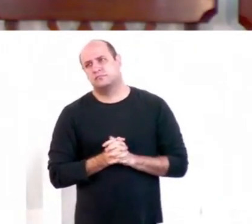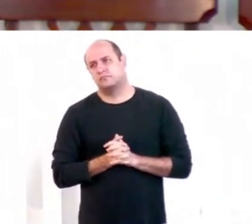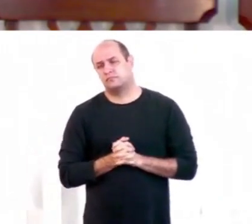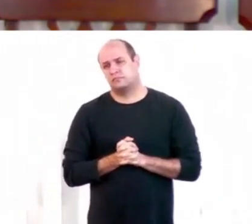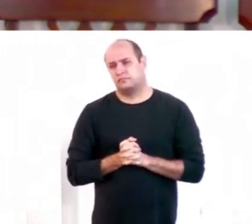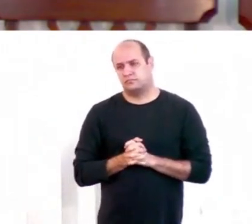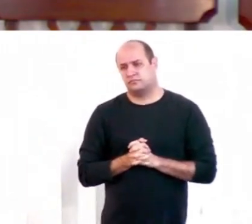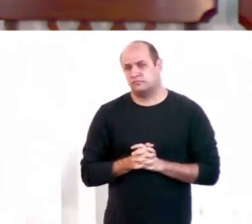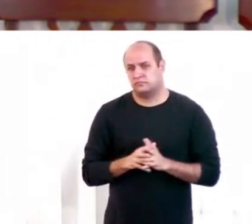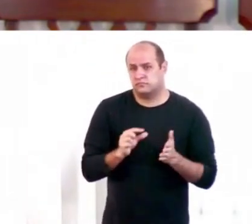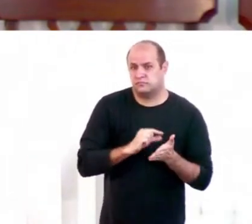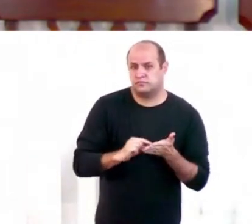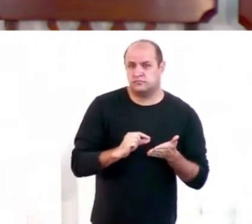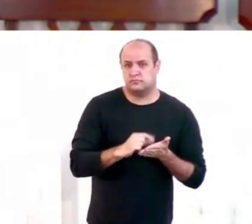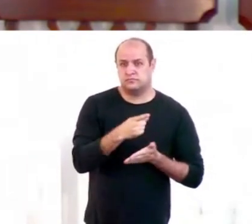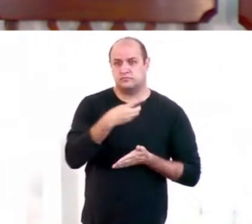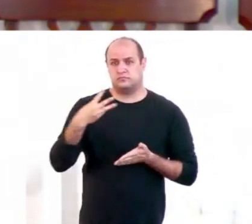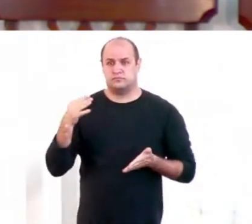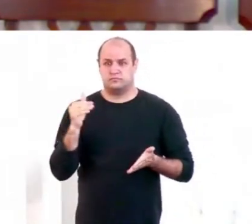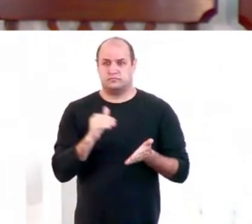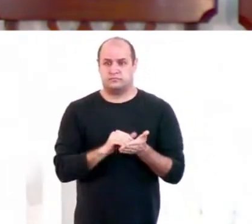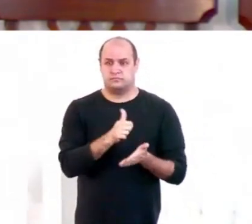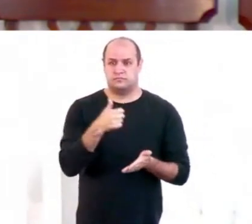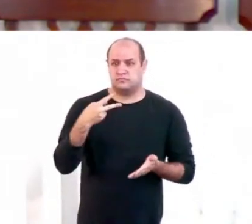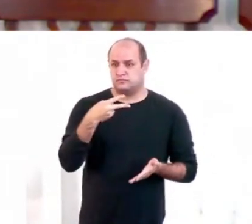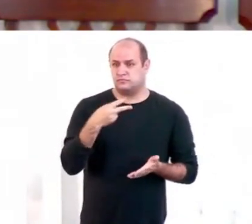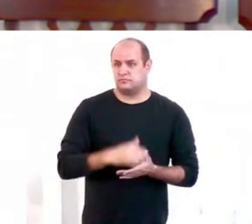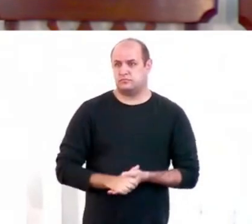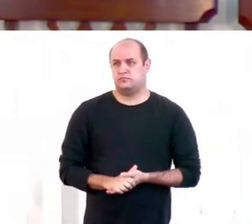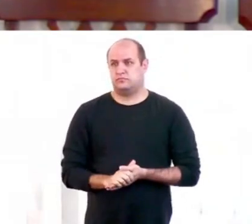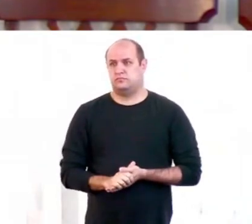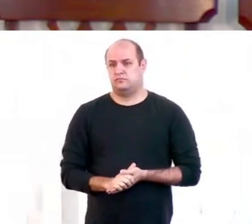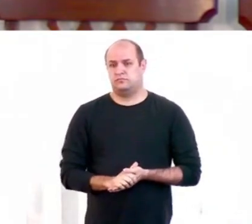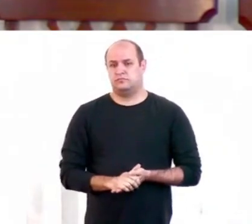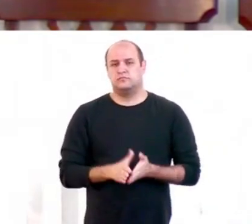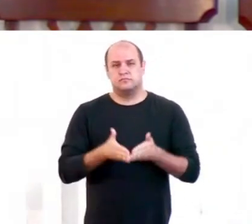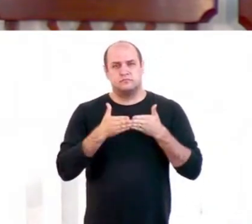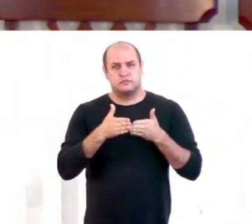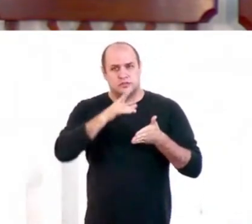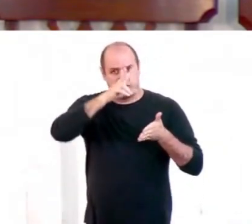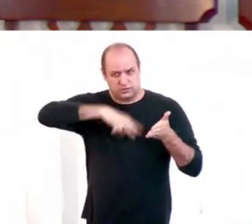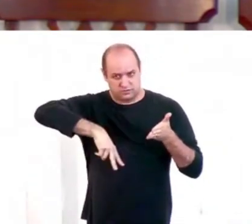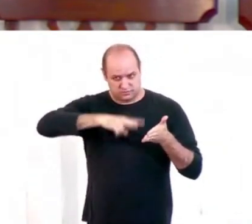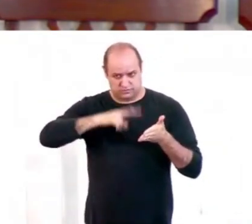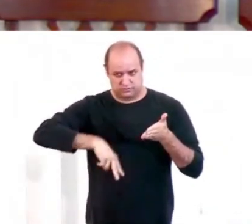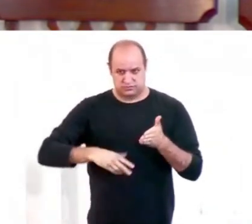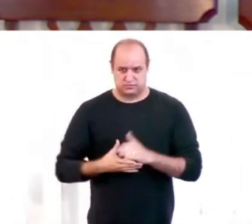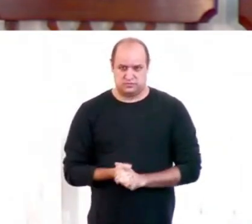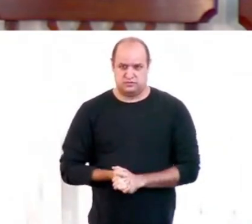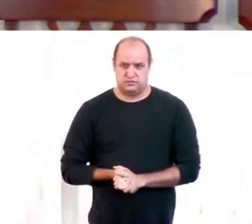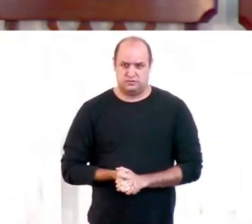ao verso 12. Gostaria que os irmãos acompanhassem essa leitura.